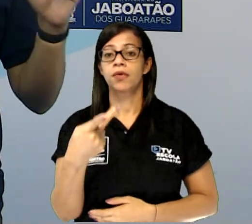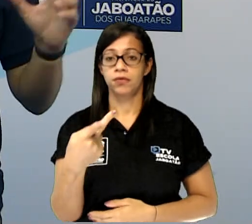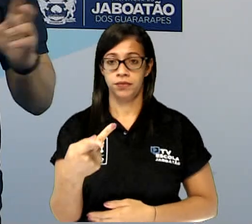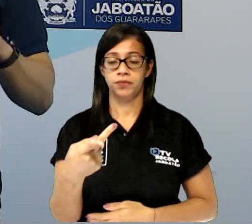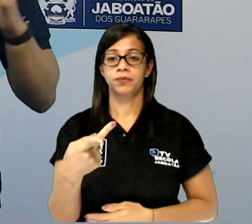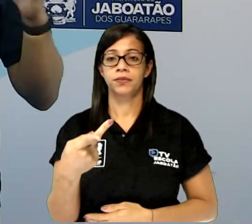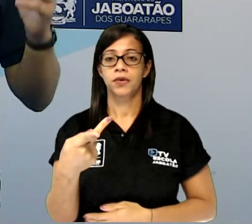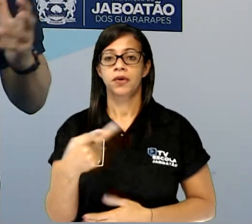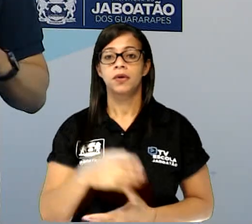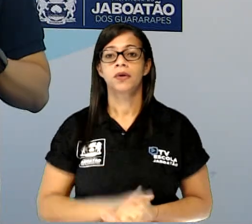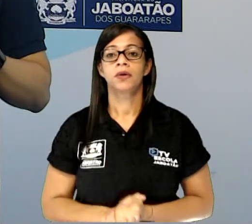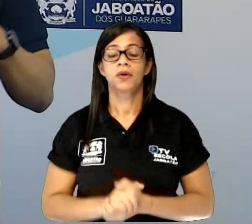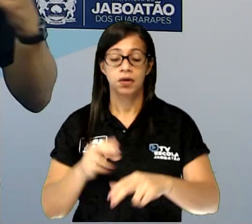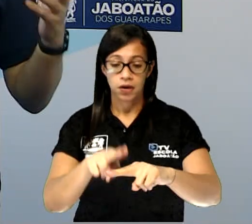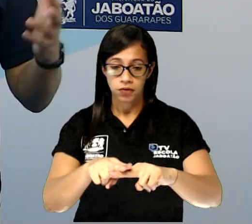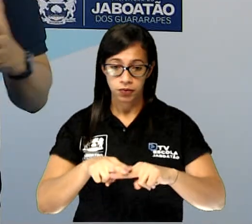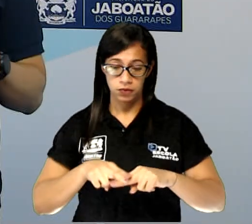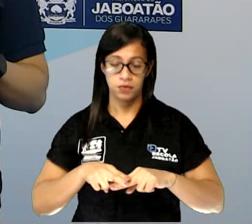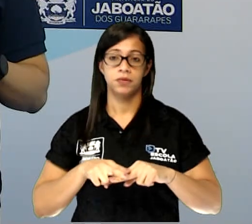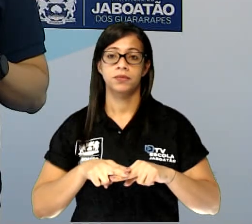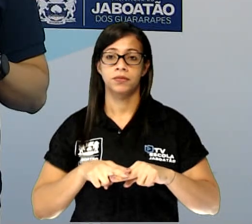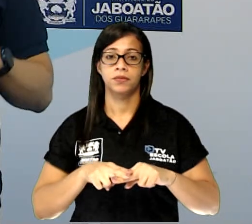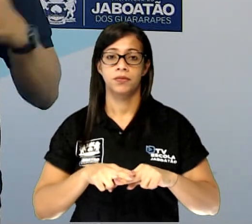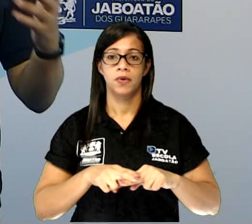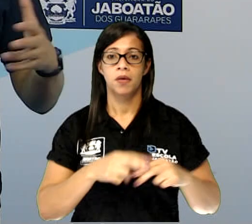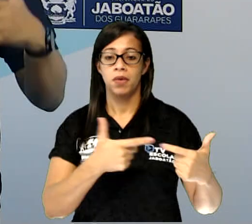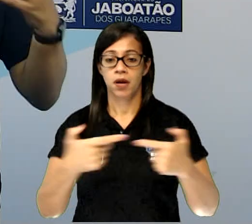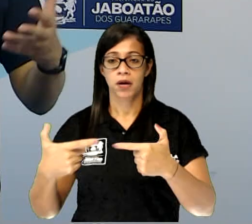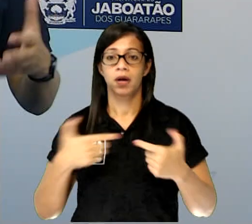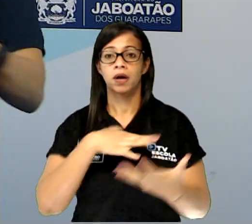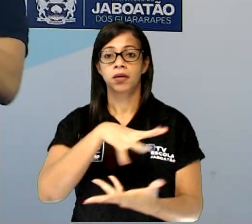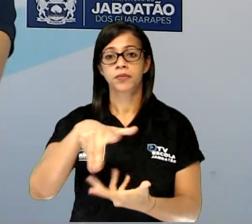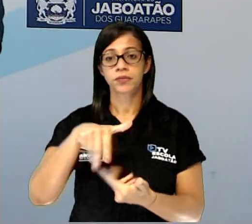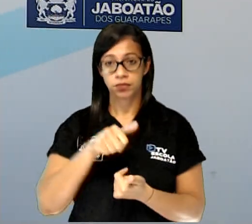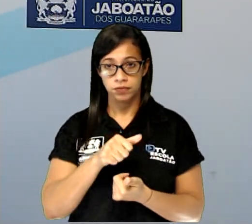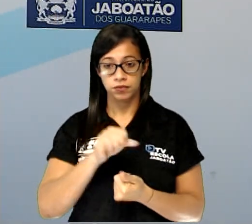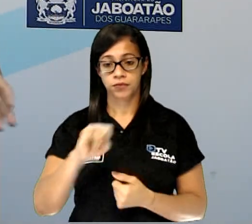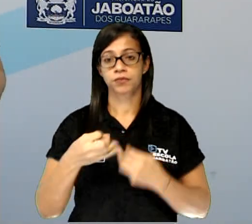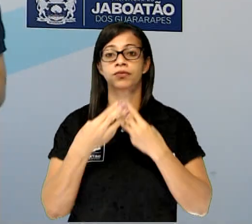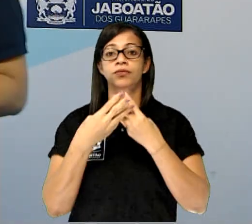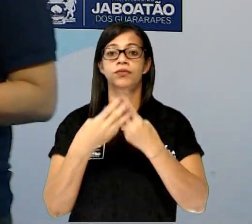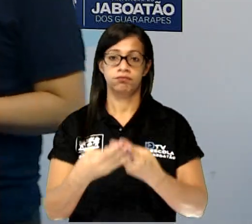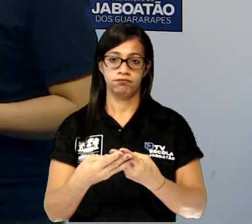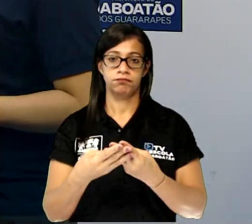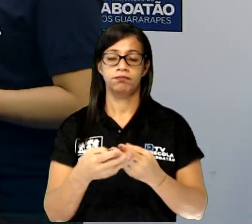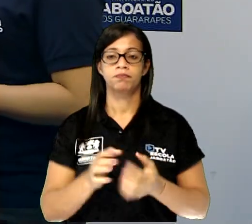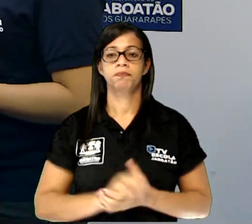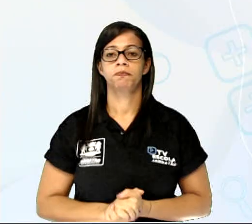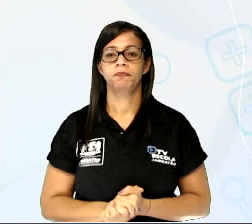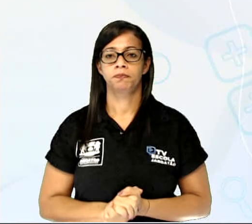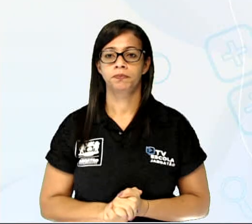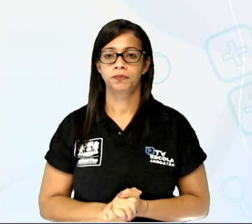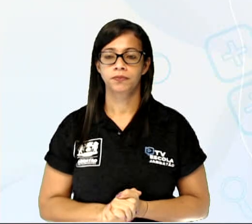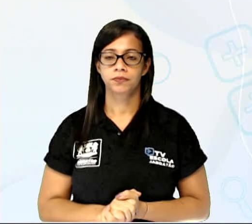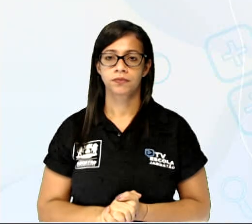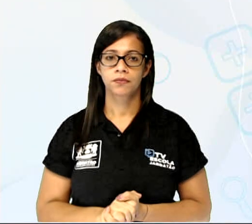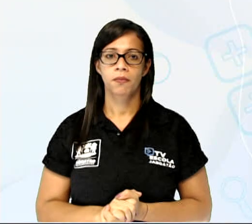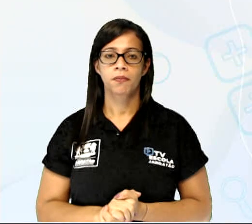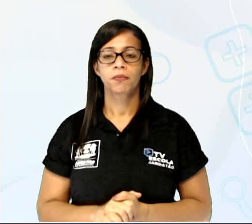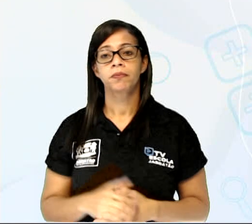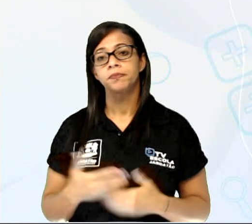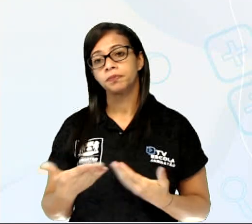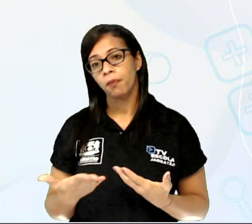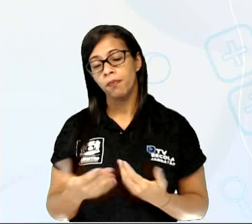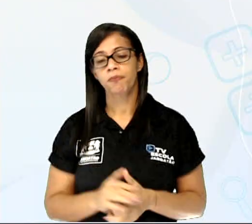E isso vai gerar uma onda de ódio, de repúdio do povo alemão contra os judeus. Bom, antes